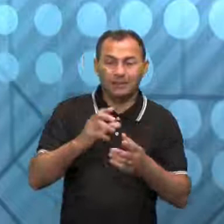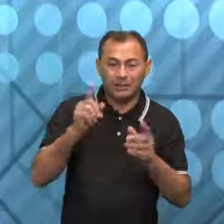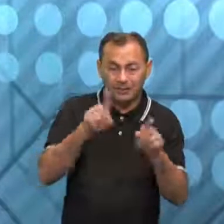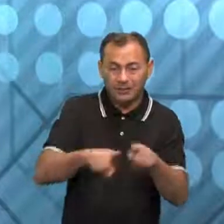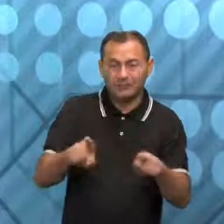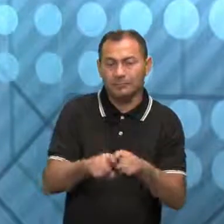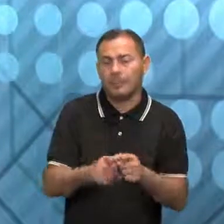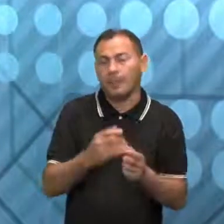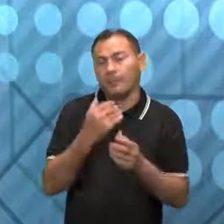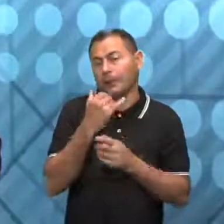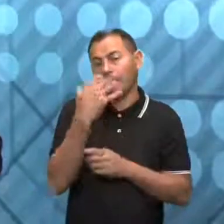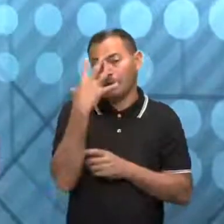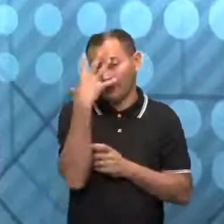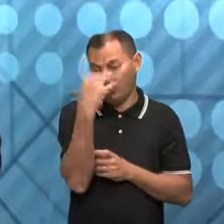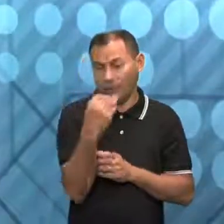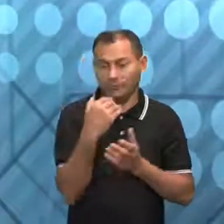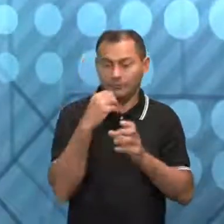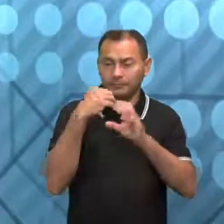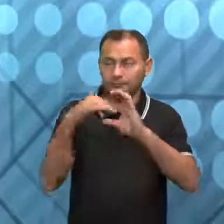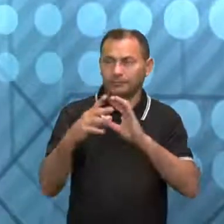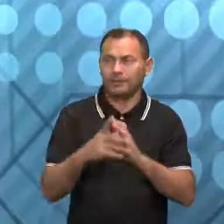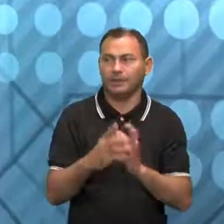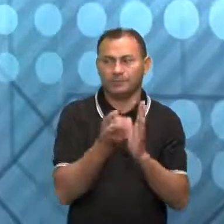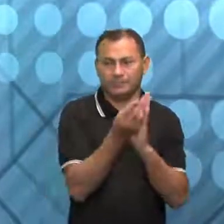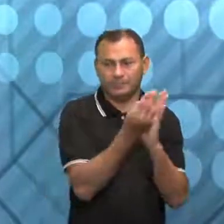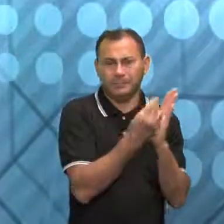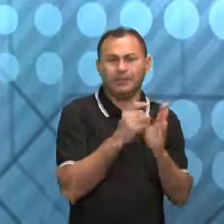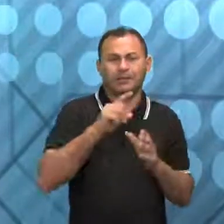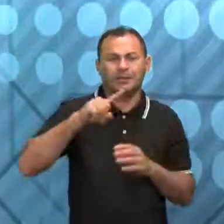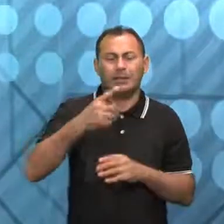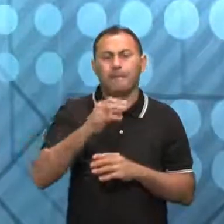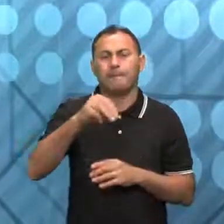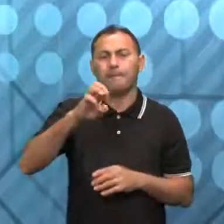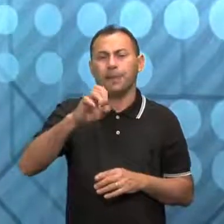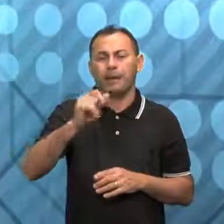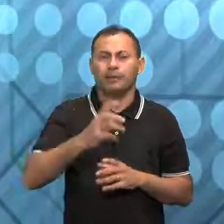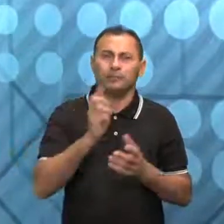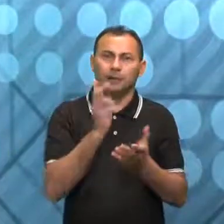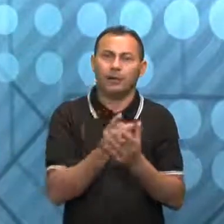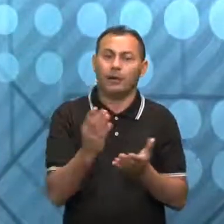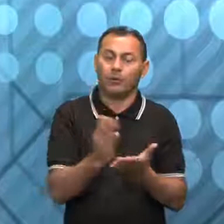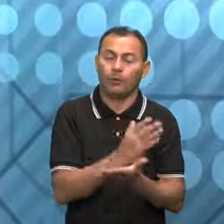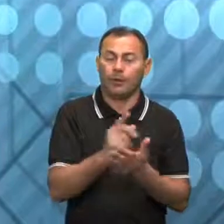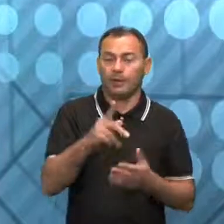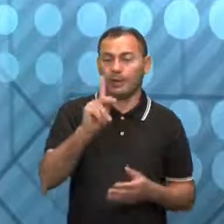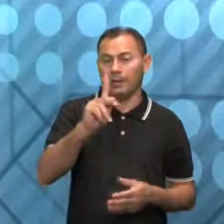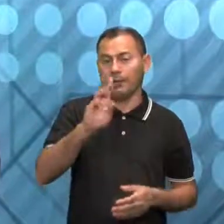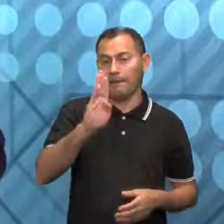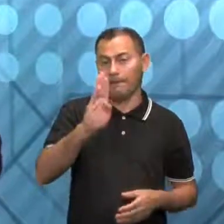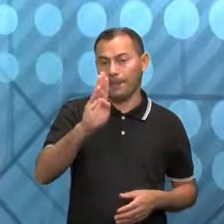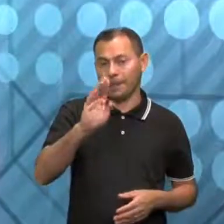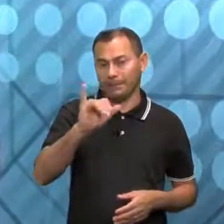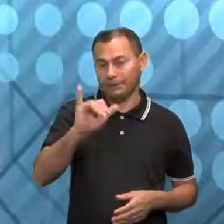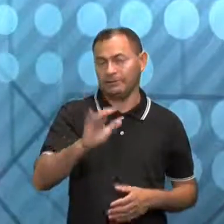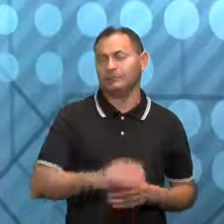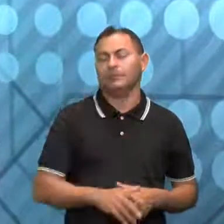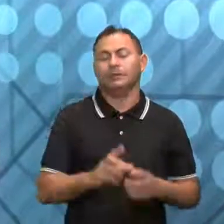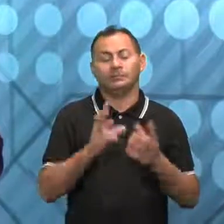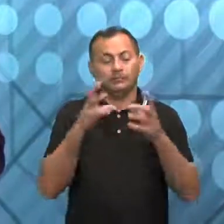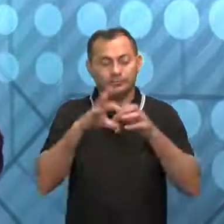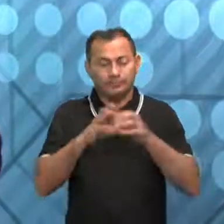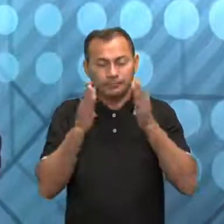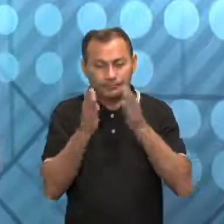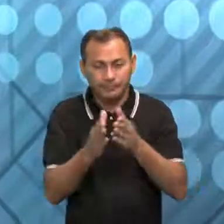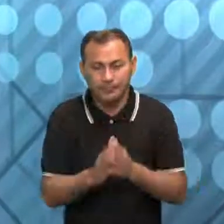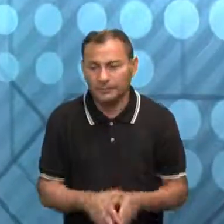exemplo, enviar uma foto, porque a foto ela ia ter dezenas, centenas de megas ao invés de alguns kilobytes só. Então, por isso que a gente utiliza a